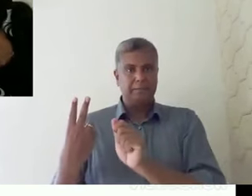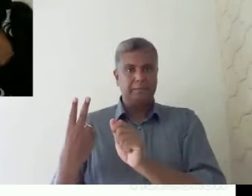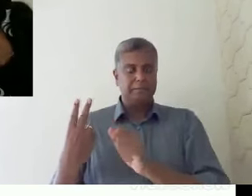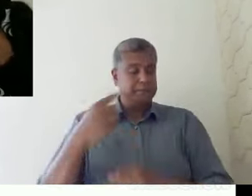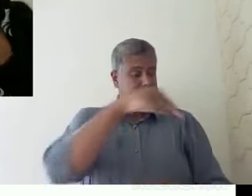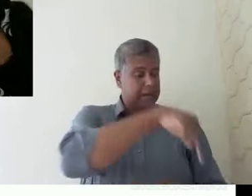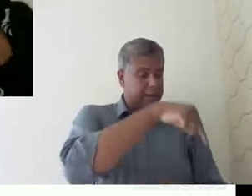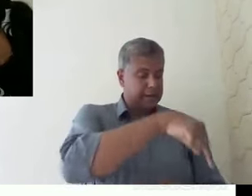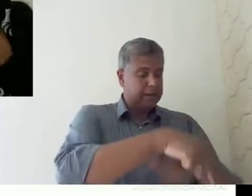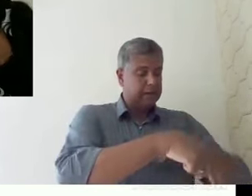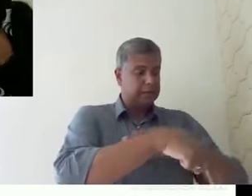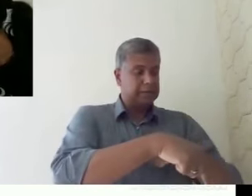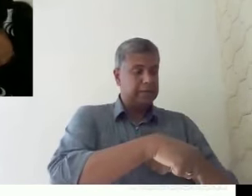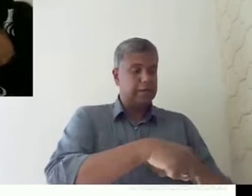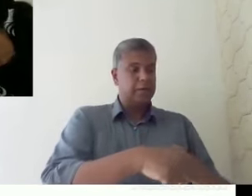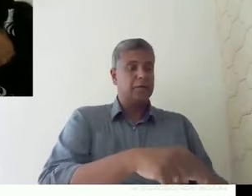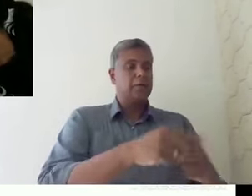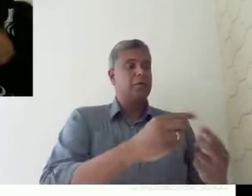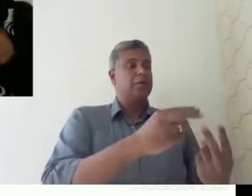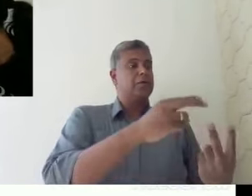e um vetor